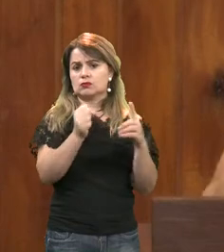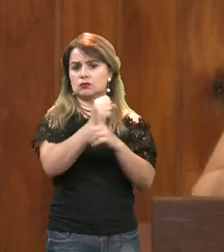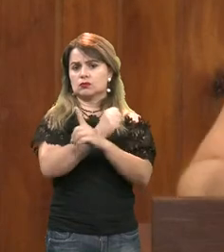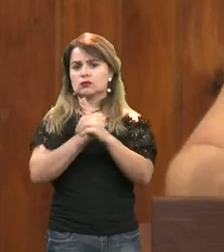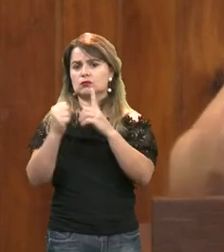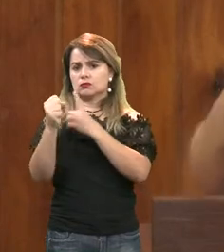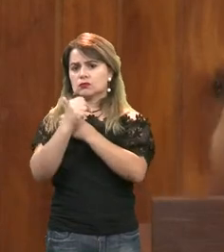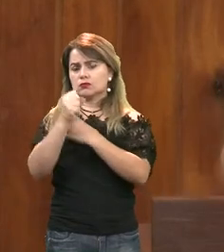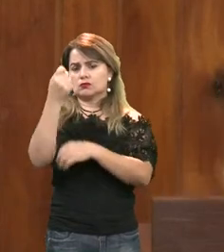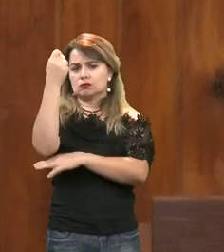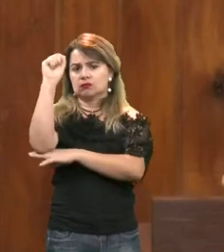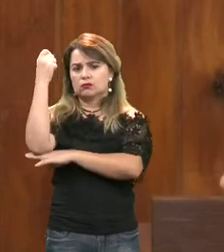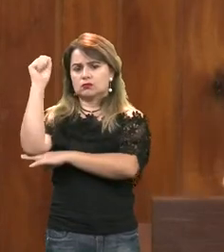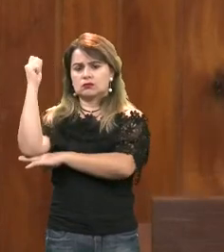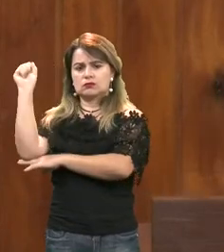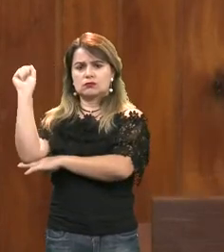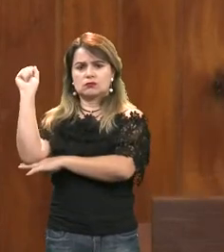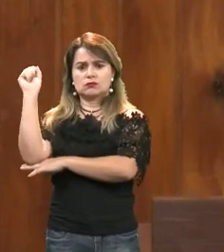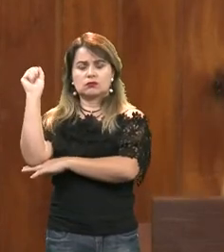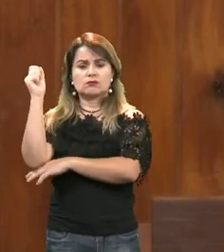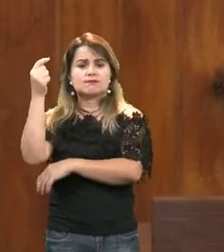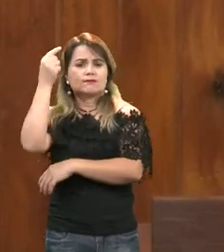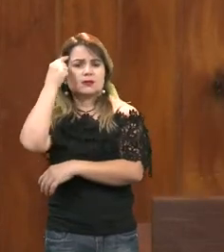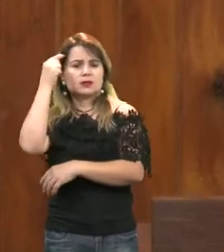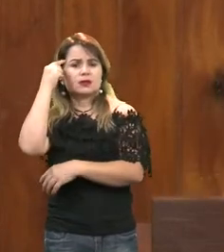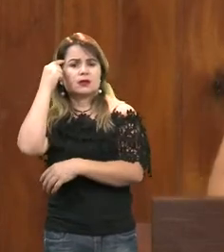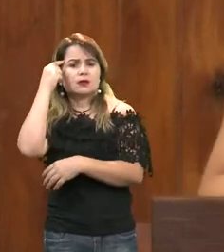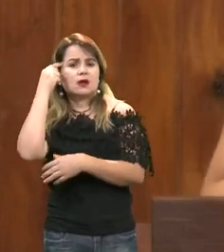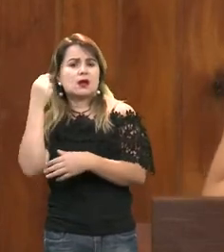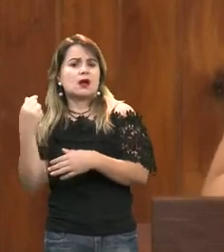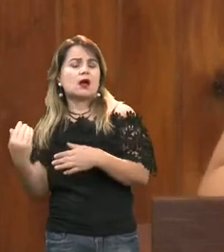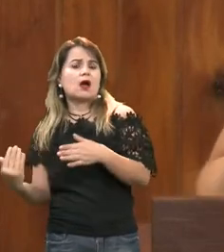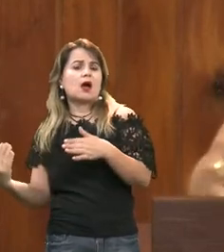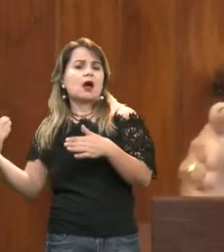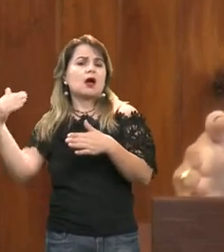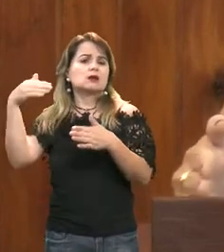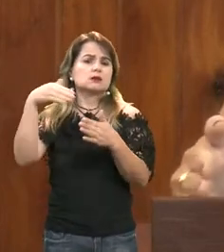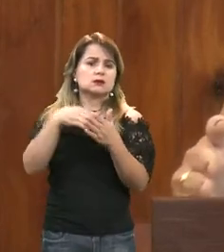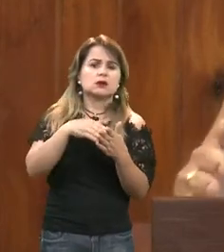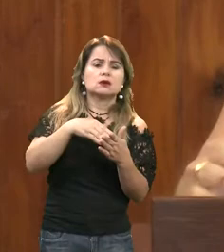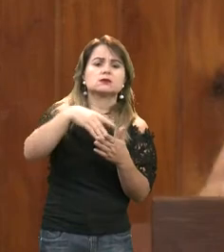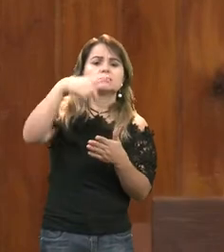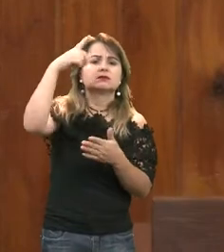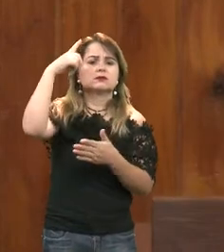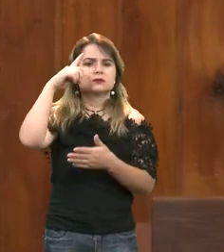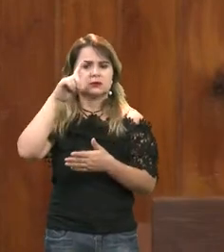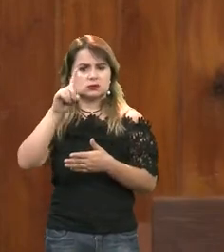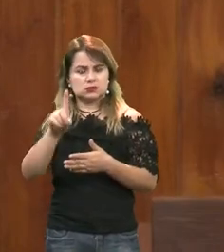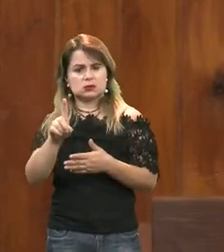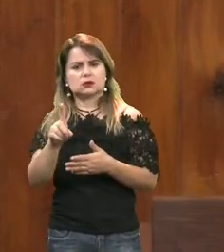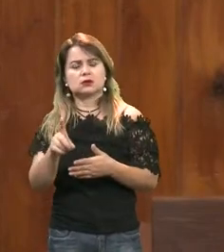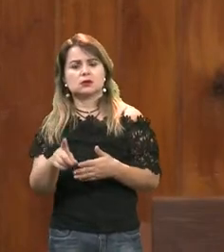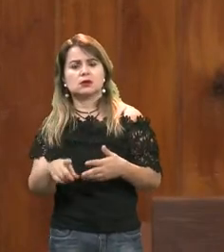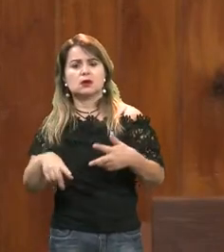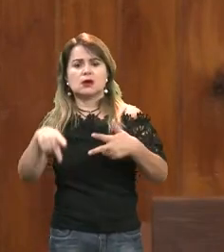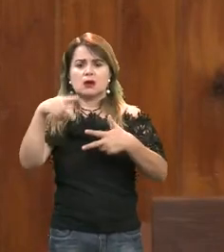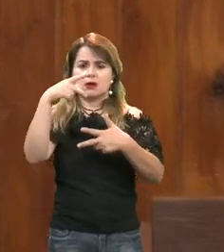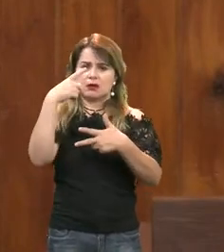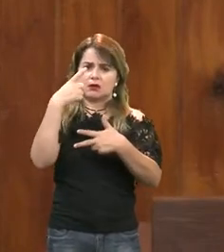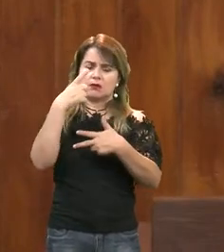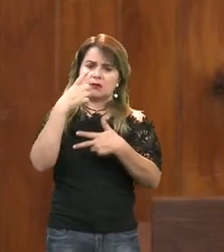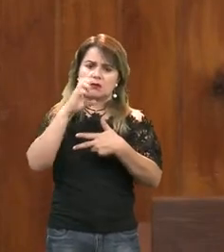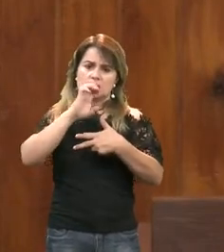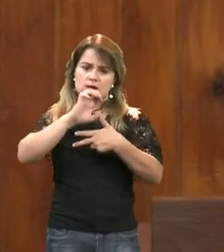é: até quando todas as negativas que são geradas no âmbito parlamentar, jurídico, no